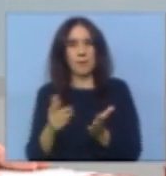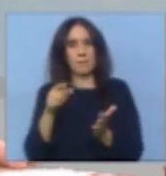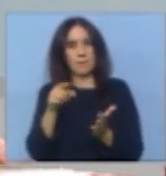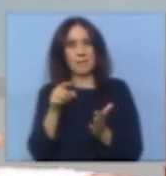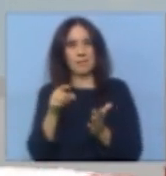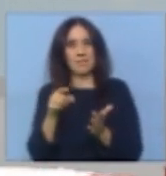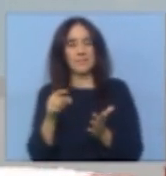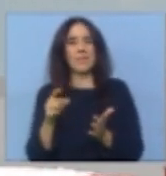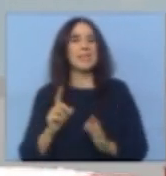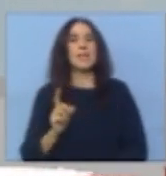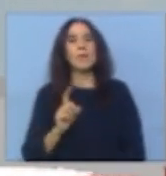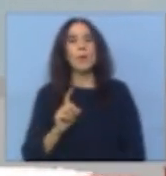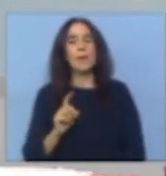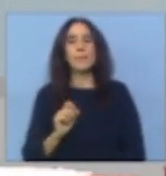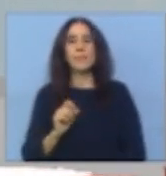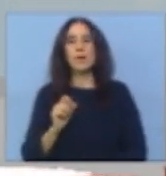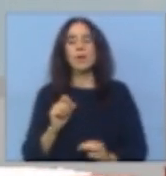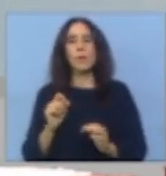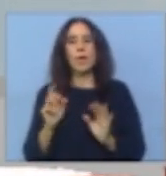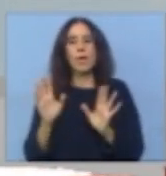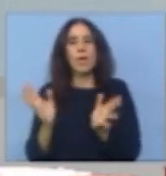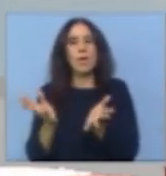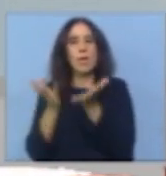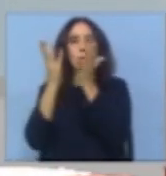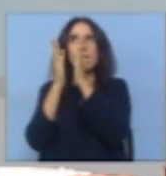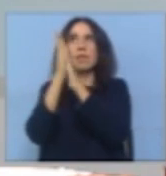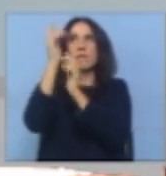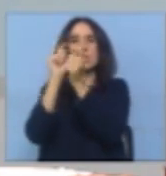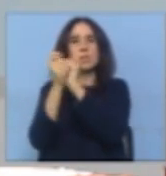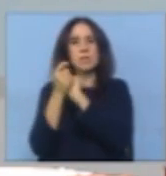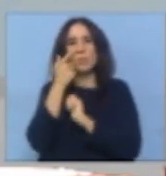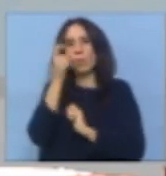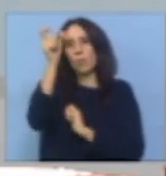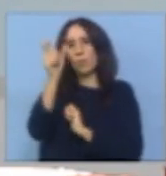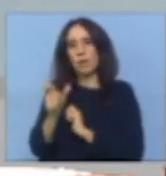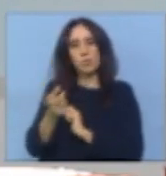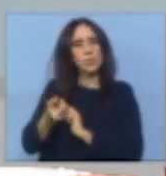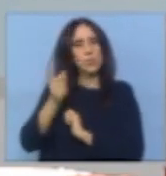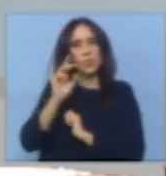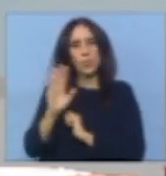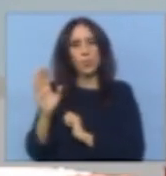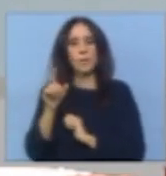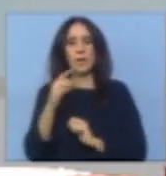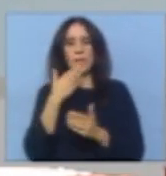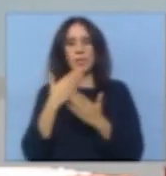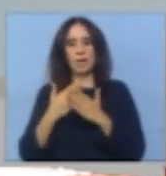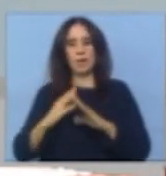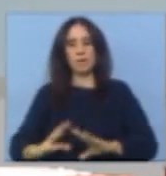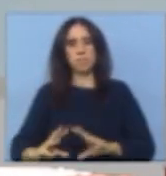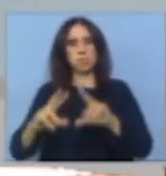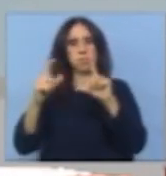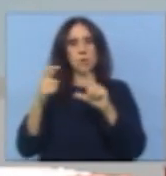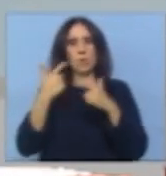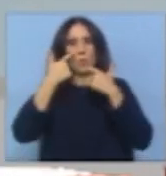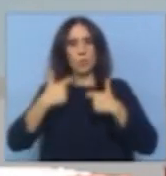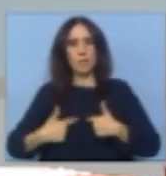este... Não é a exaltação, não é a deificação do humano, não se trata disso, mas para este crescimento do ser humano em